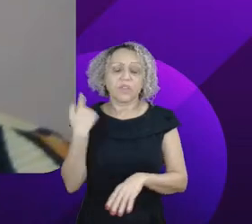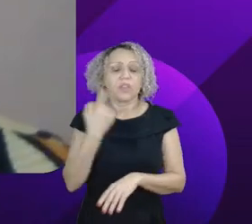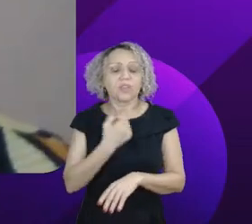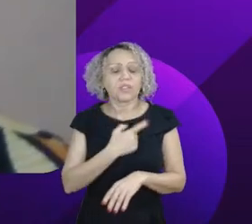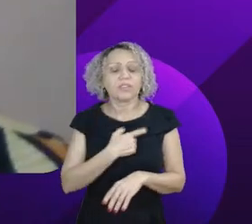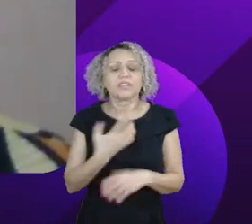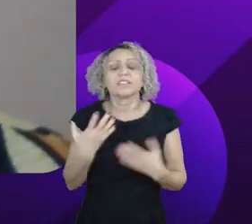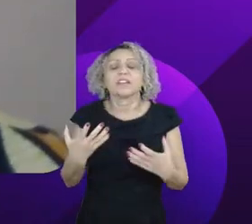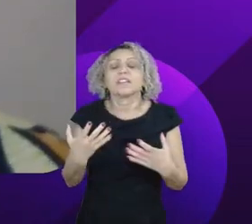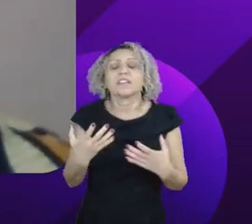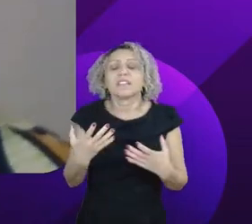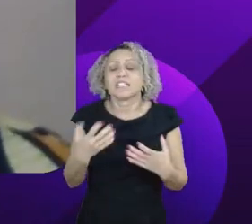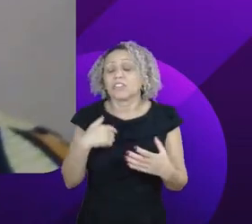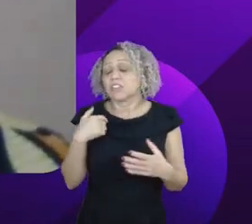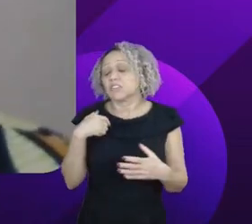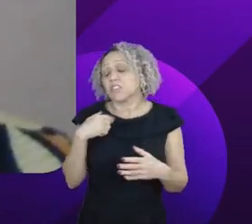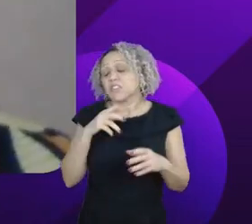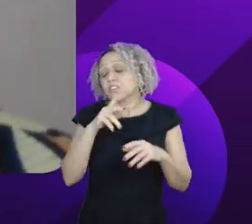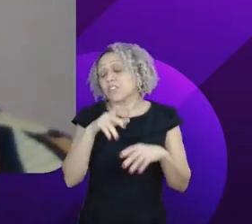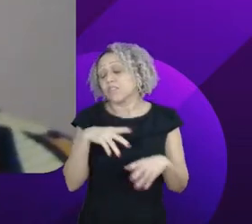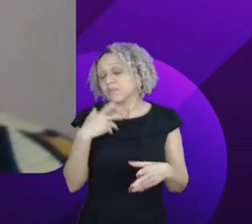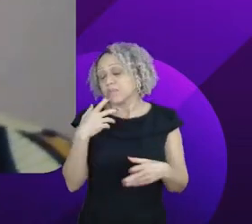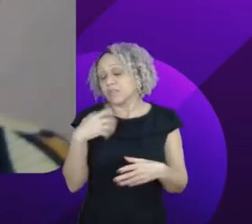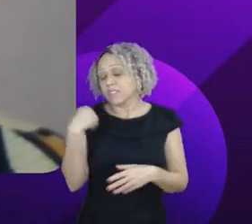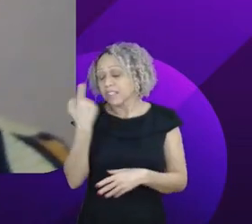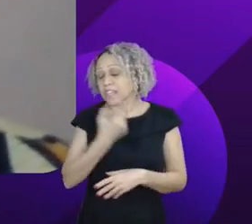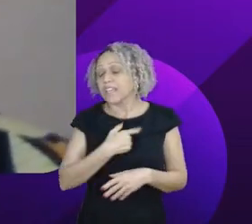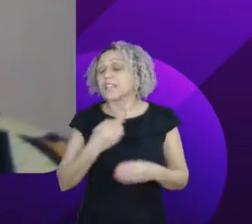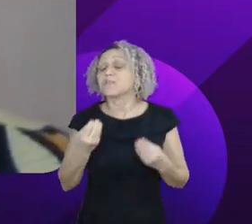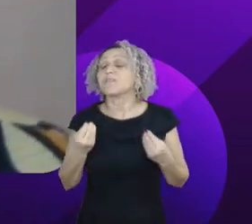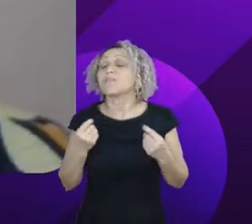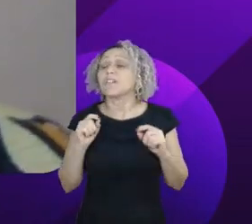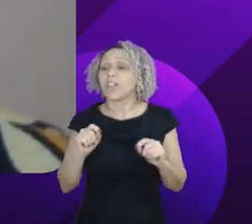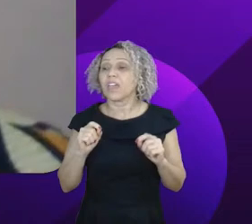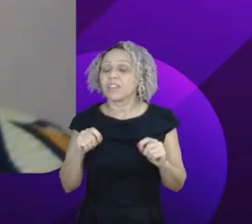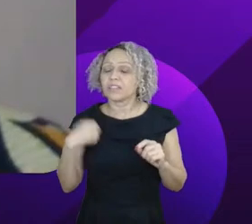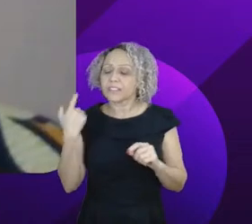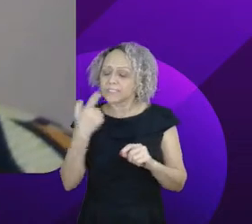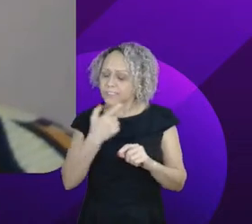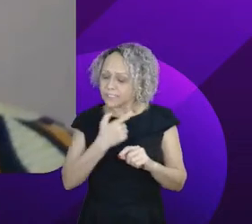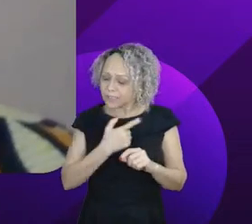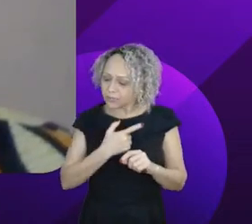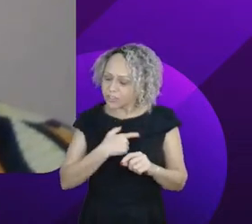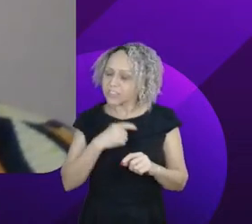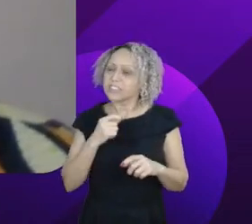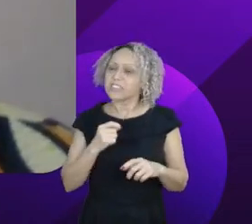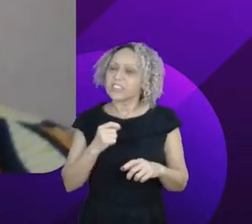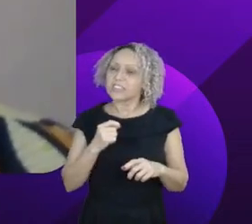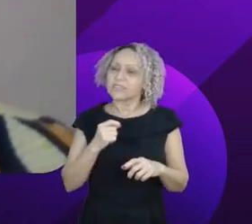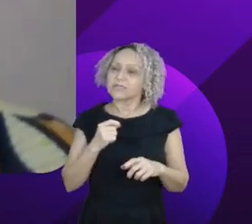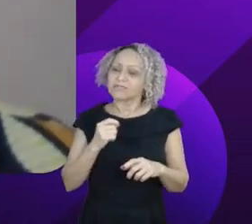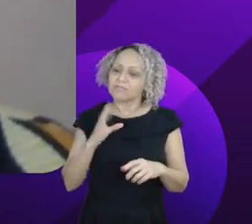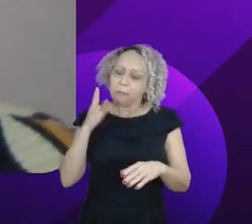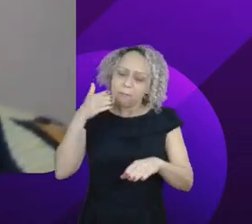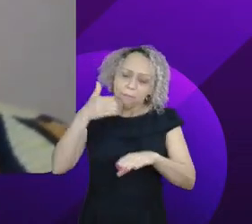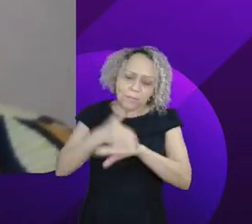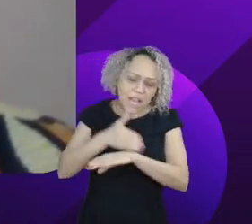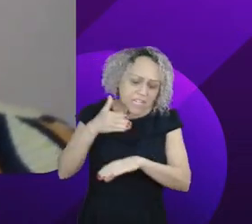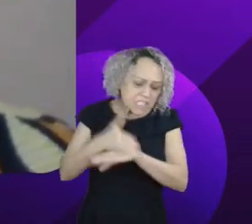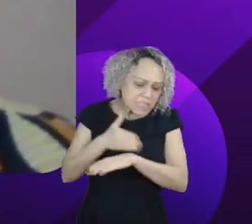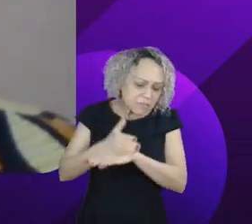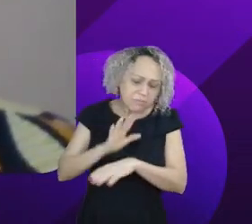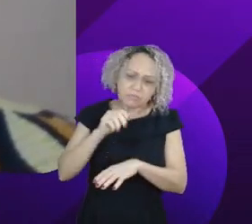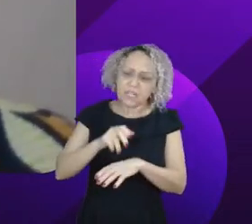ser a massa, a gente diz isso o tempo inteiro na gestão cultural. Nós queremos, não é,